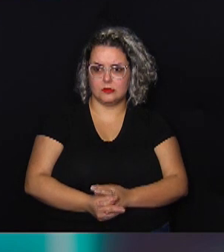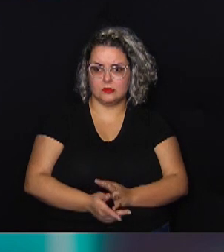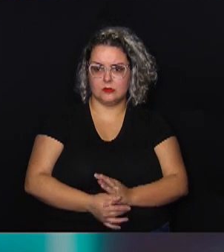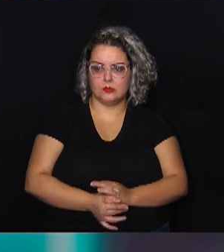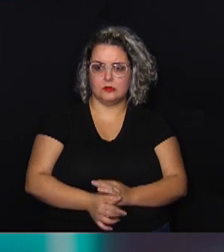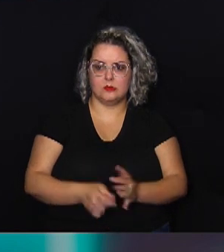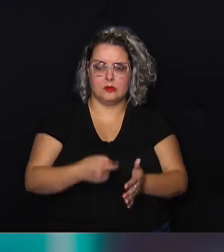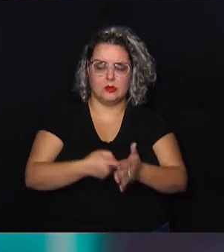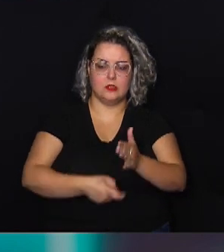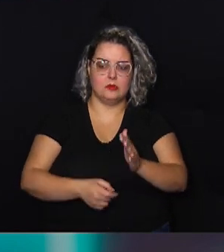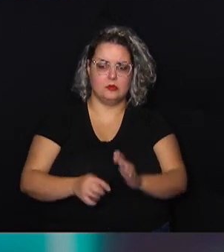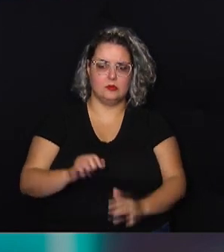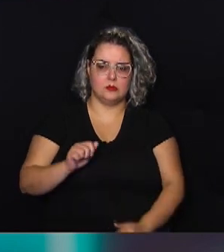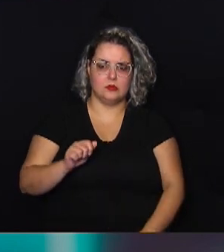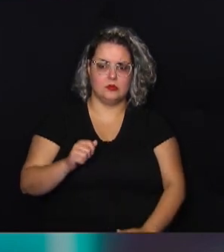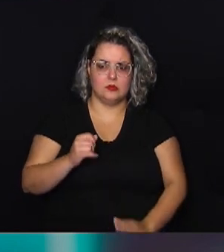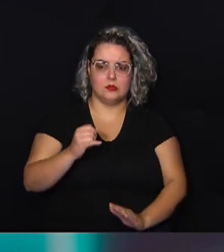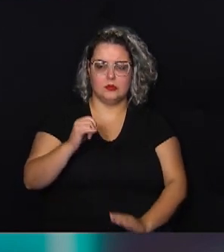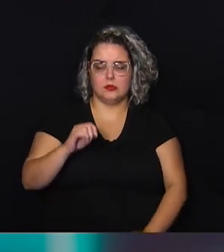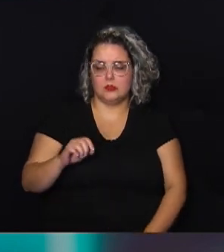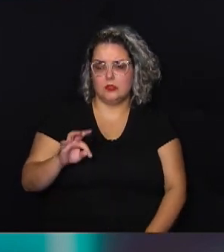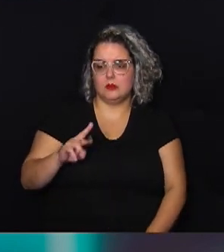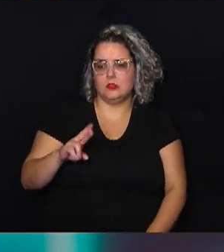Quanto à fonte de recurso, dos